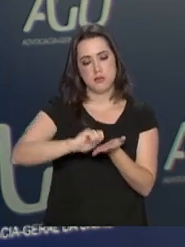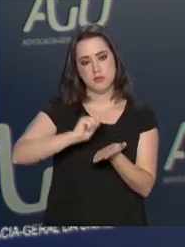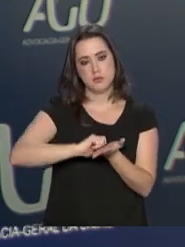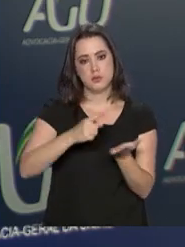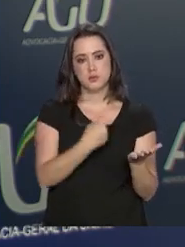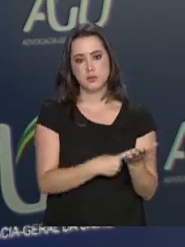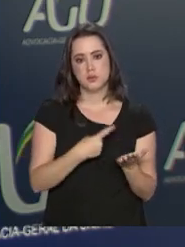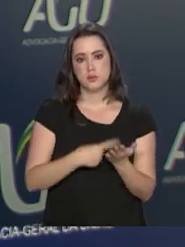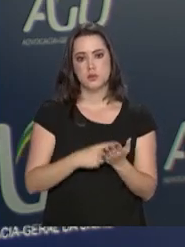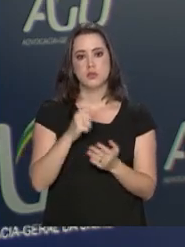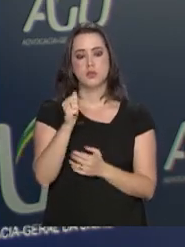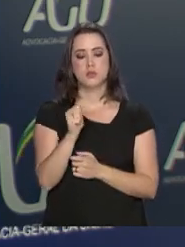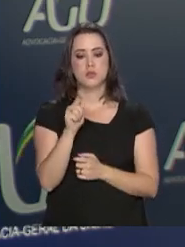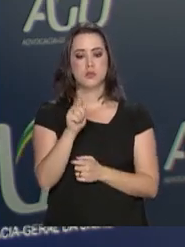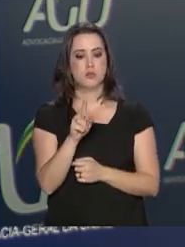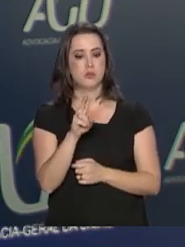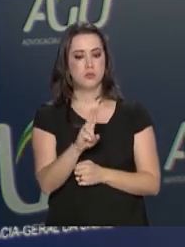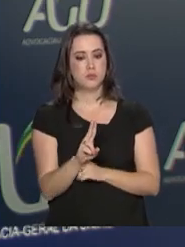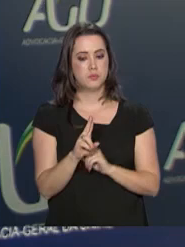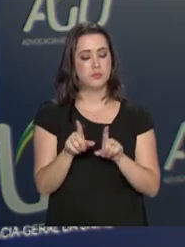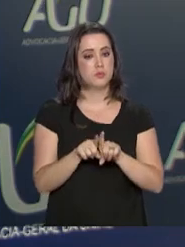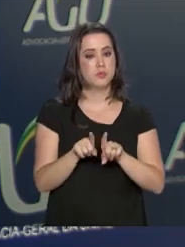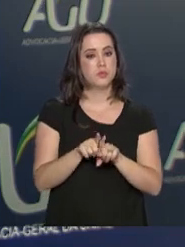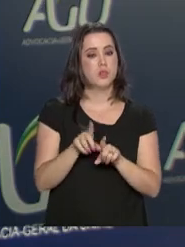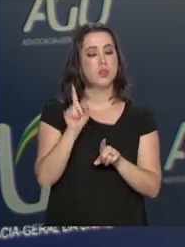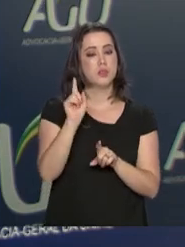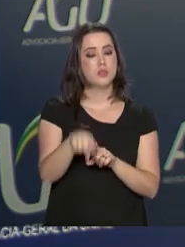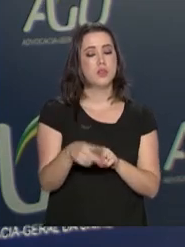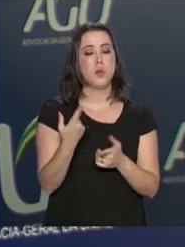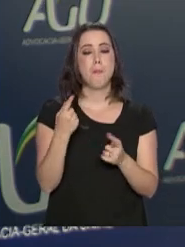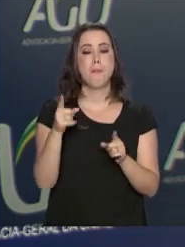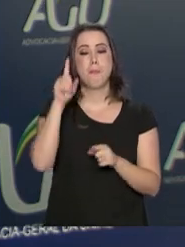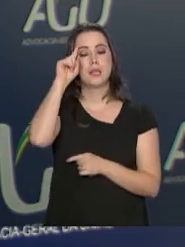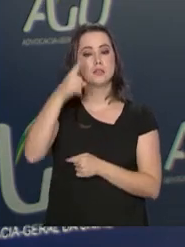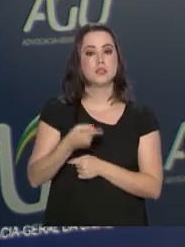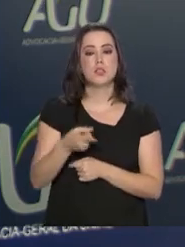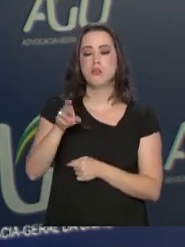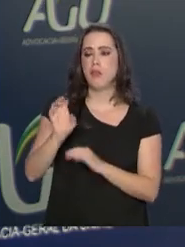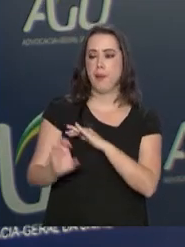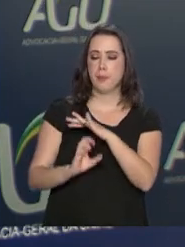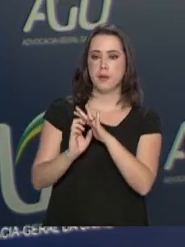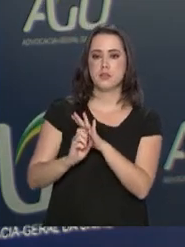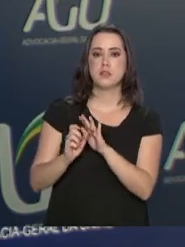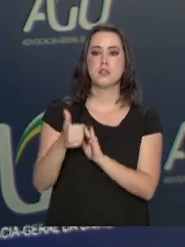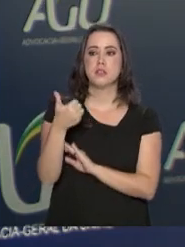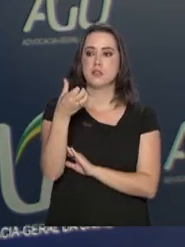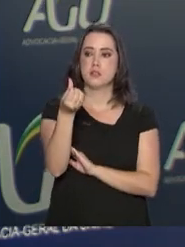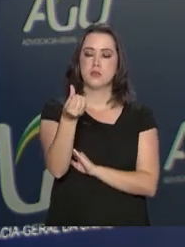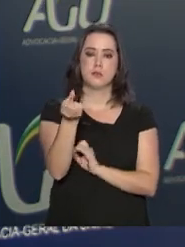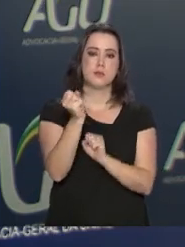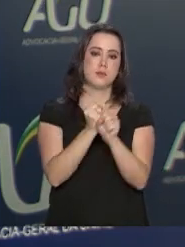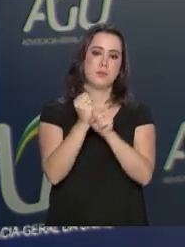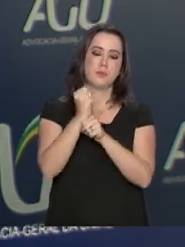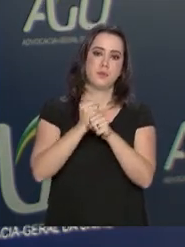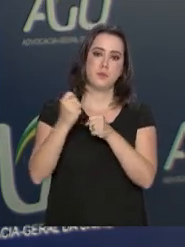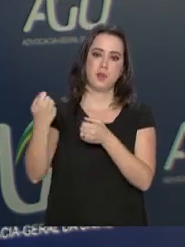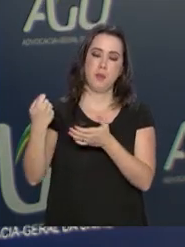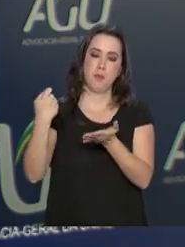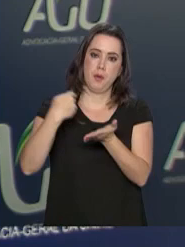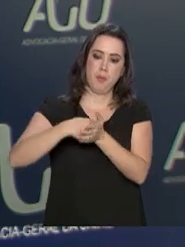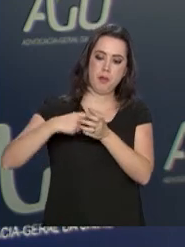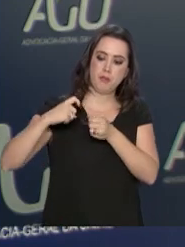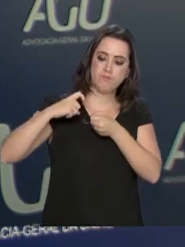Advocacia Geral da União e a Controladoria Geral da União estabelece que a empresa terá 16 anos para ressarcir os